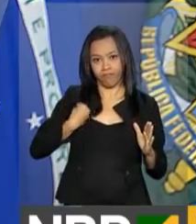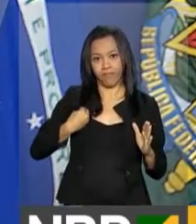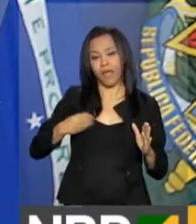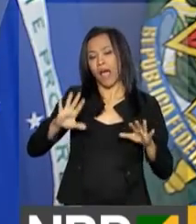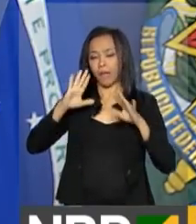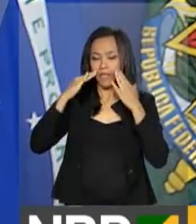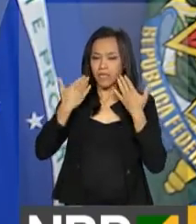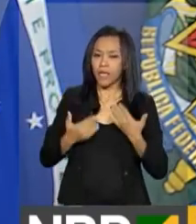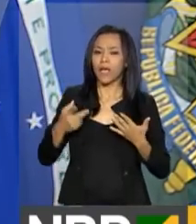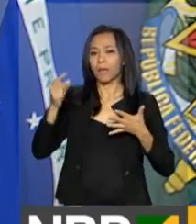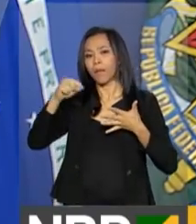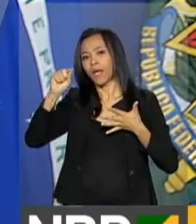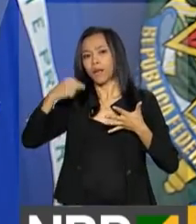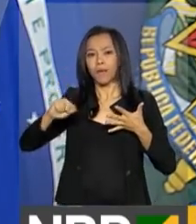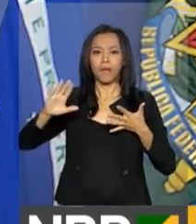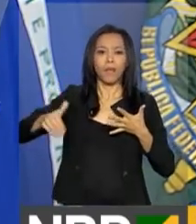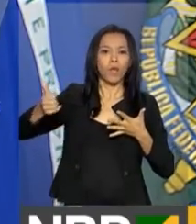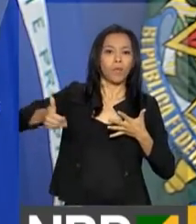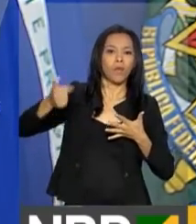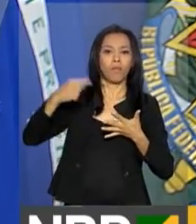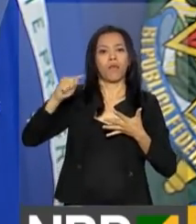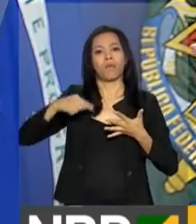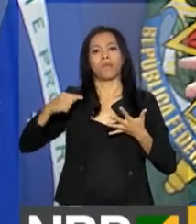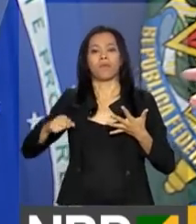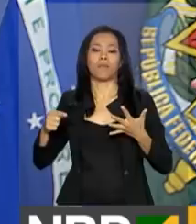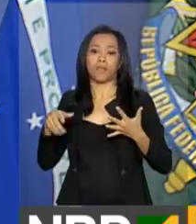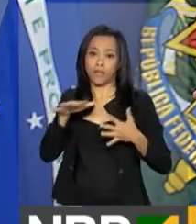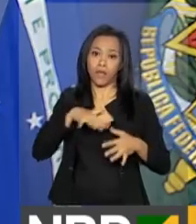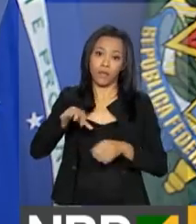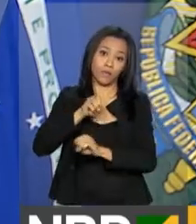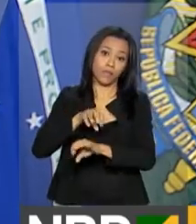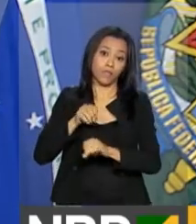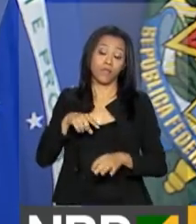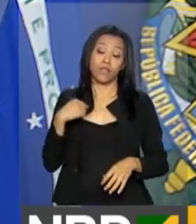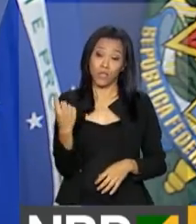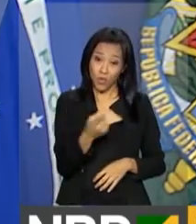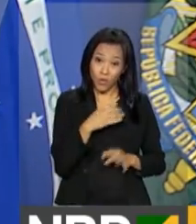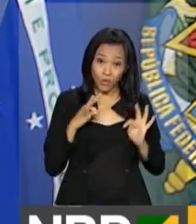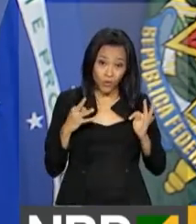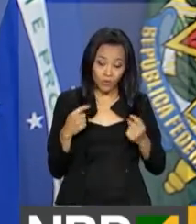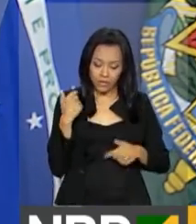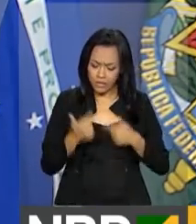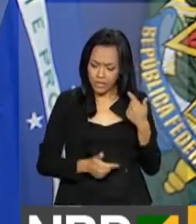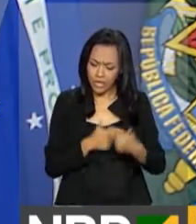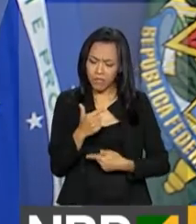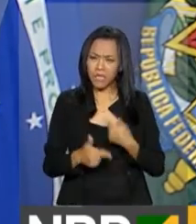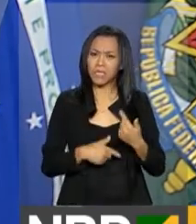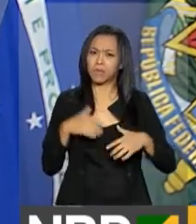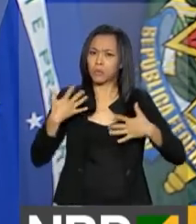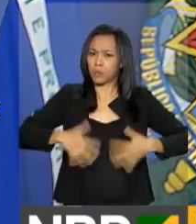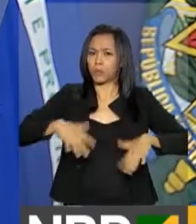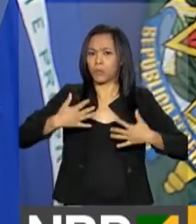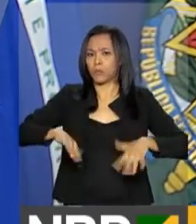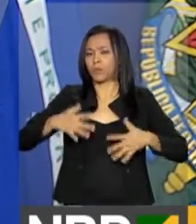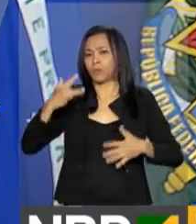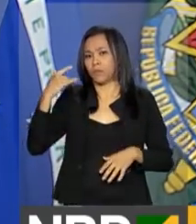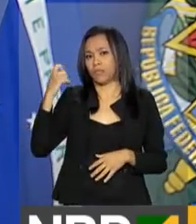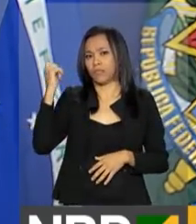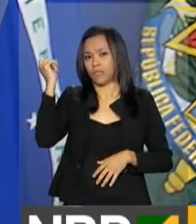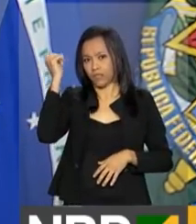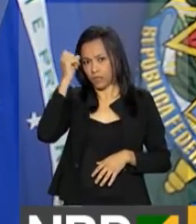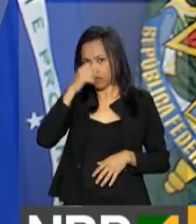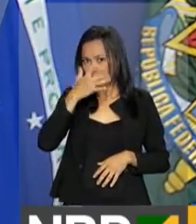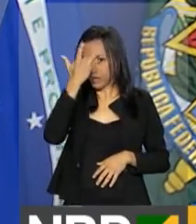educação brasileira e portanto nós todos trabalhamos duro não é para oferecer não uma